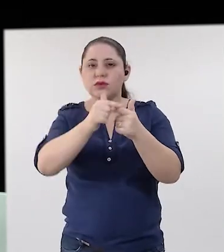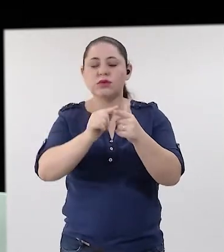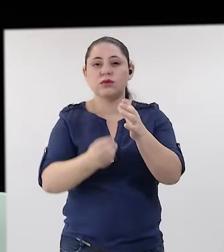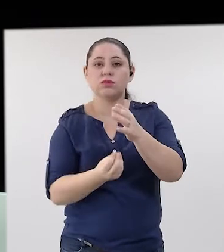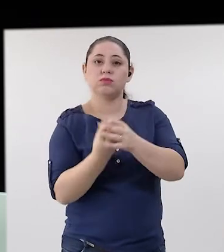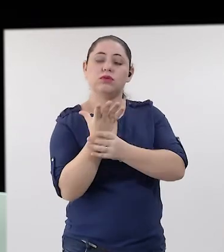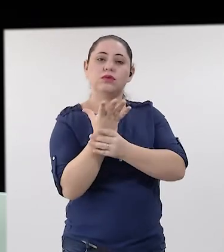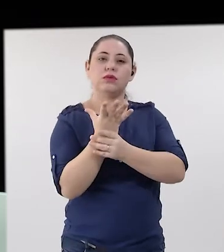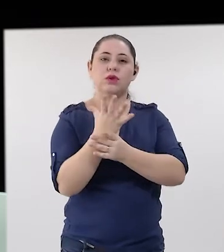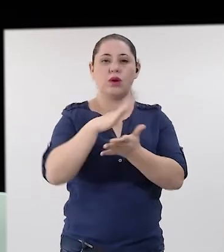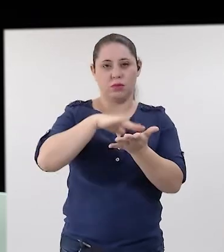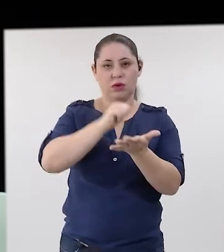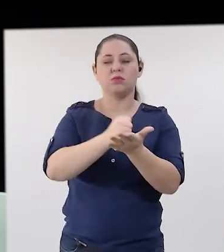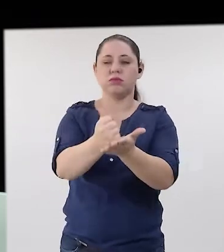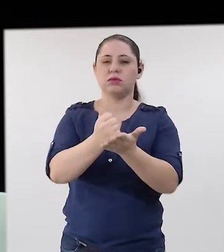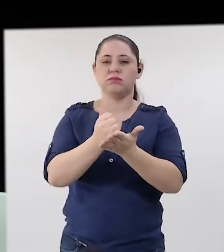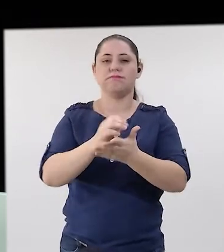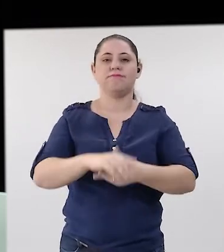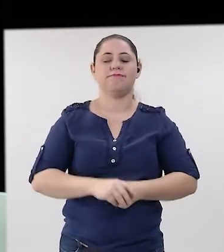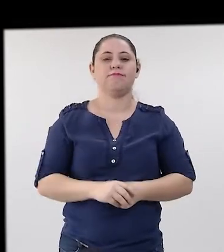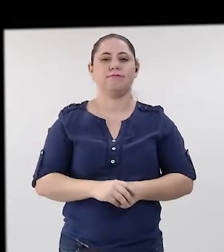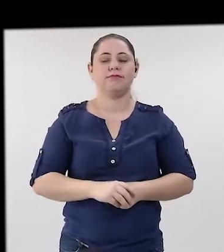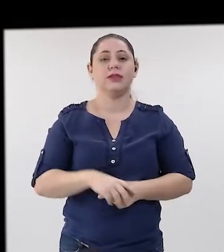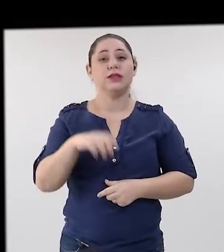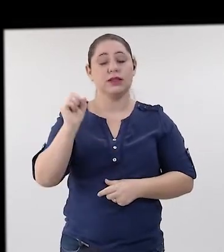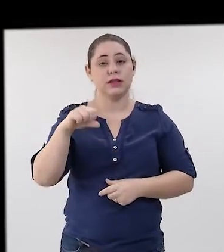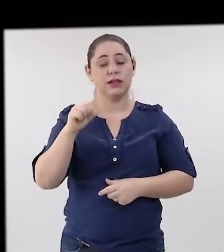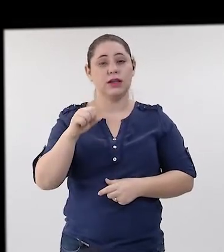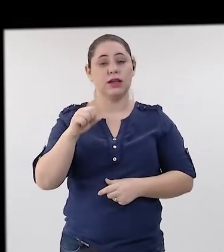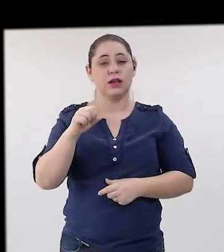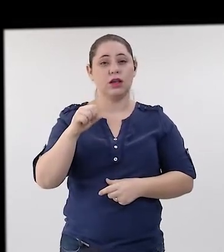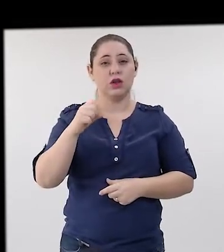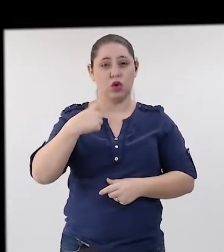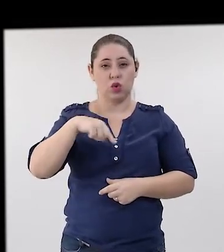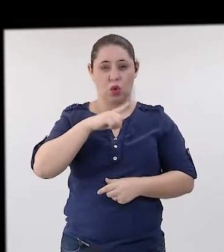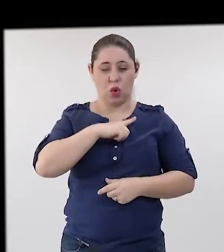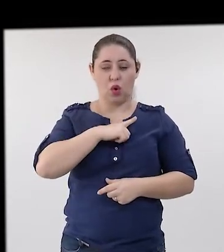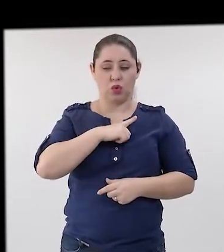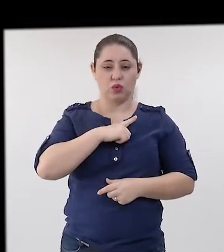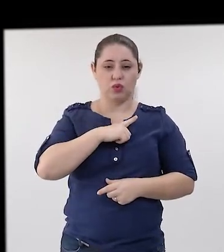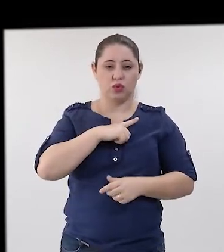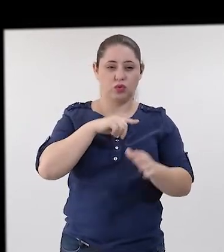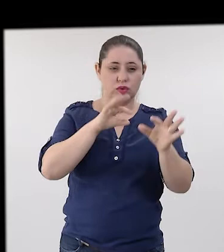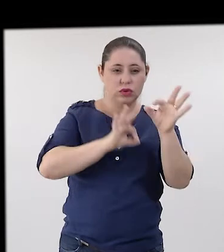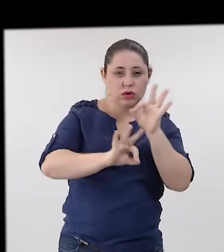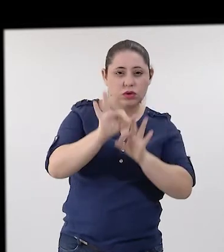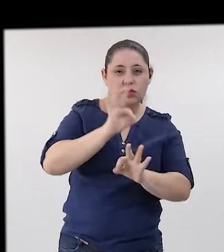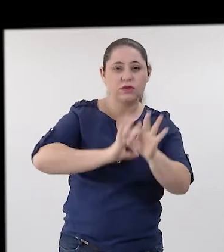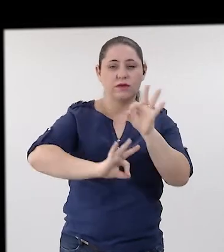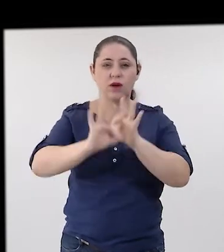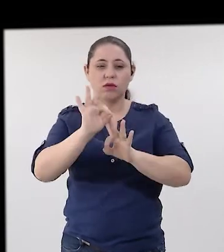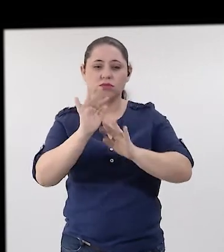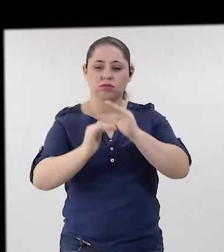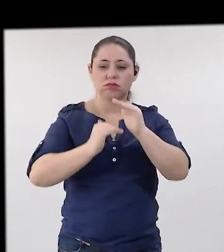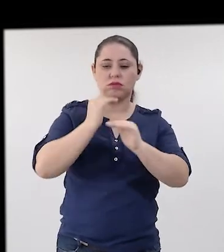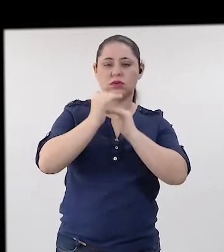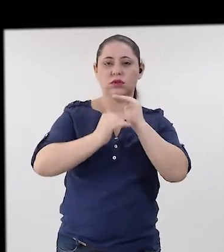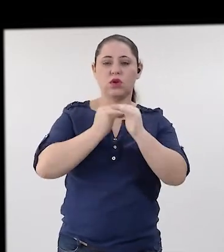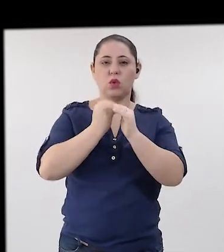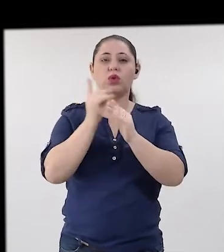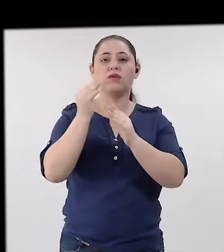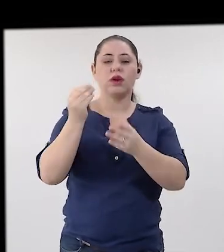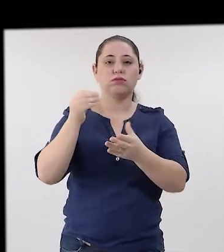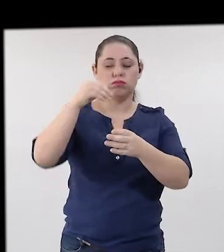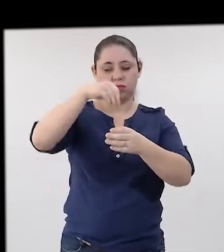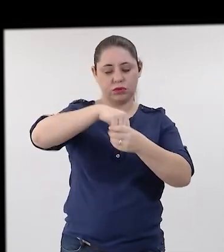uma solução, né? Então o aplicativo ele quer trazer um pouco disso. Sim, tanto é que o que nós chegamos a desenvolver até o momento seria a parte